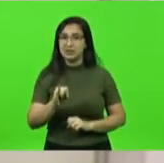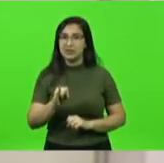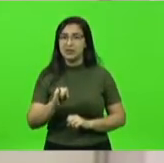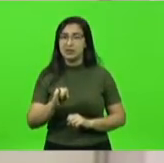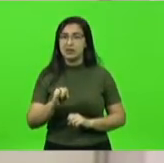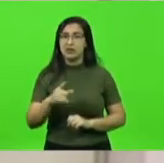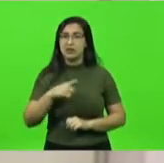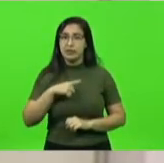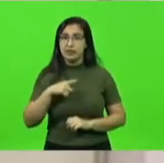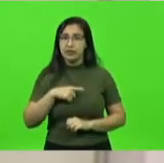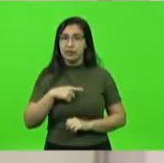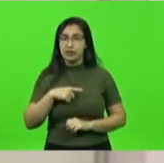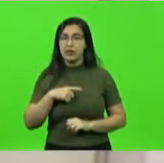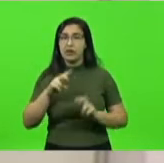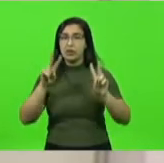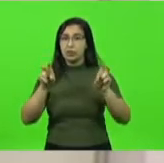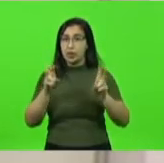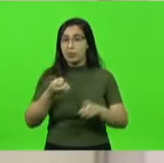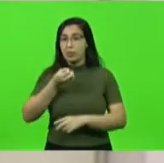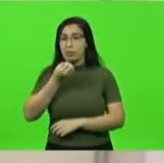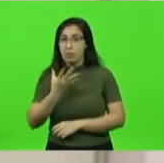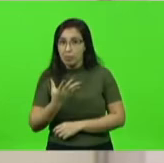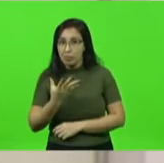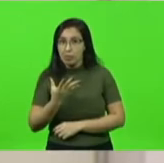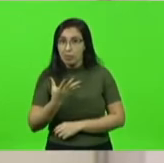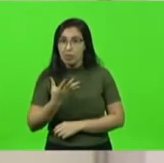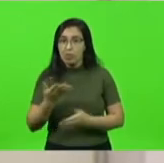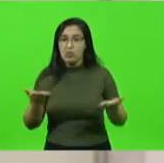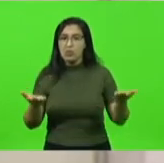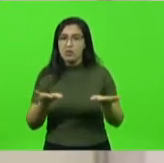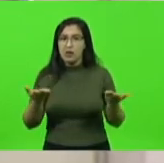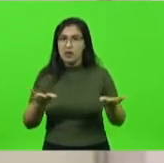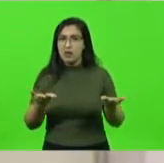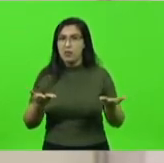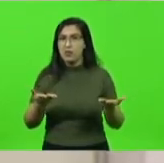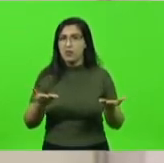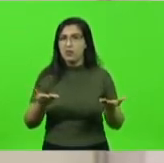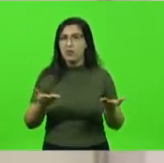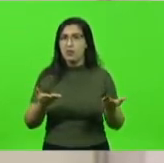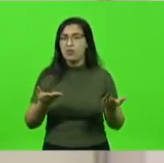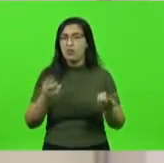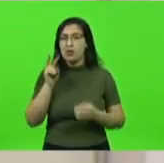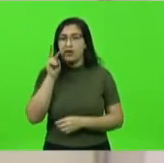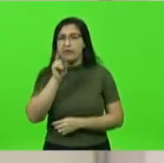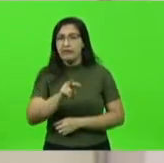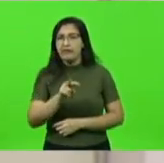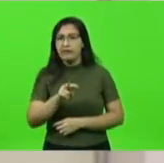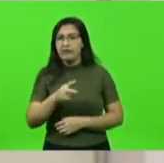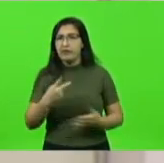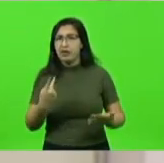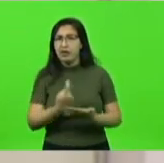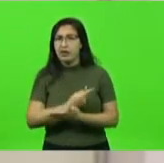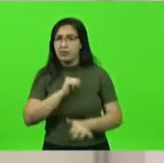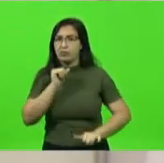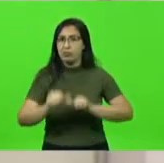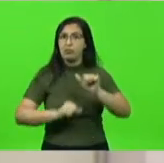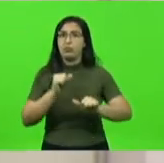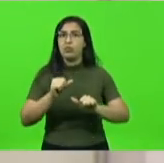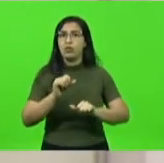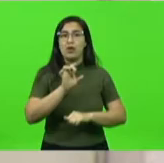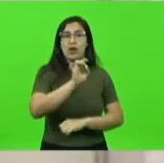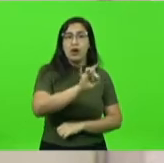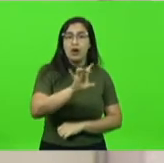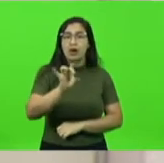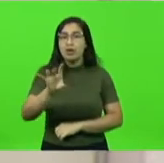pelo governo, e há um debate aqui de um cenário que seria o perfeito, o ideal, isso vai da mentalidade de cada um